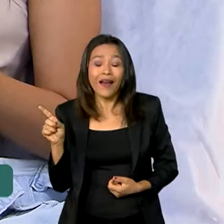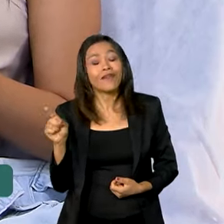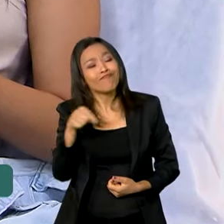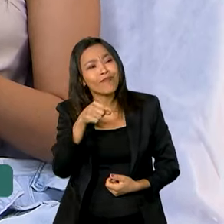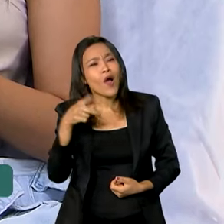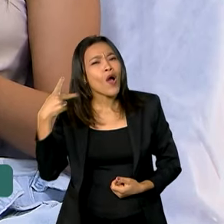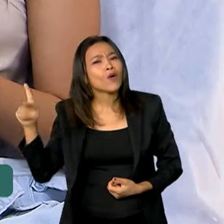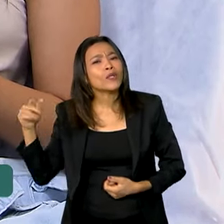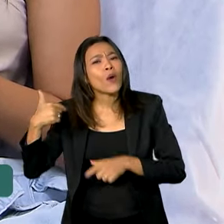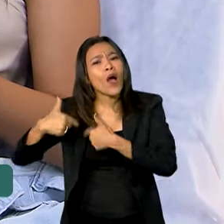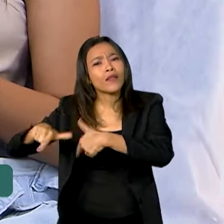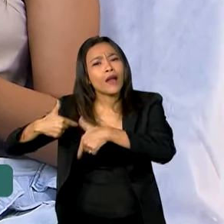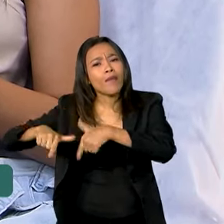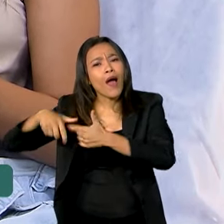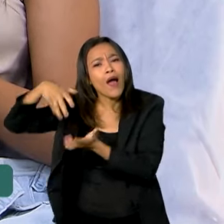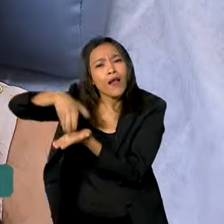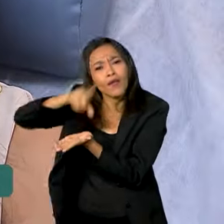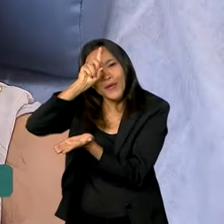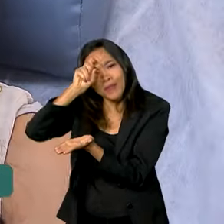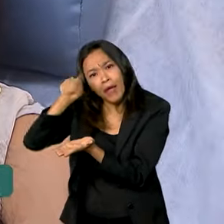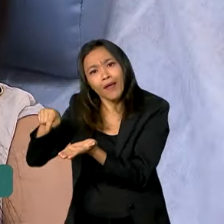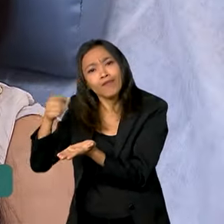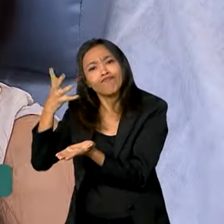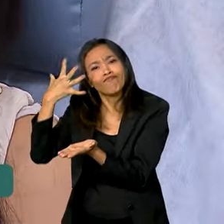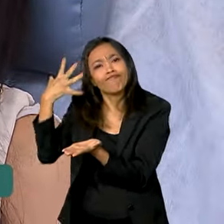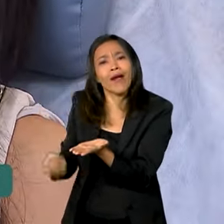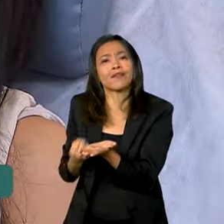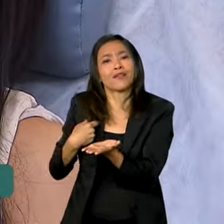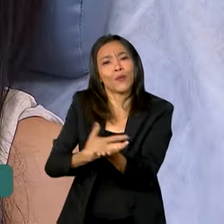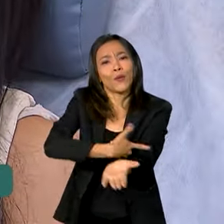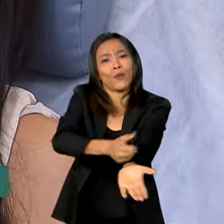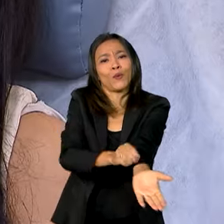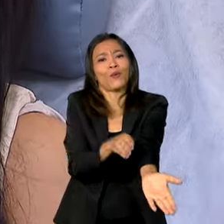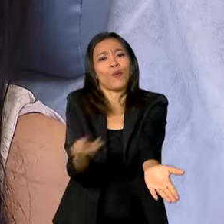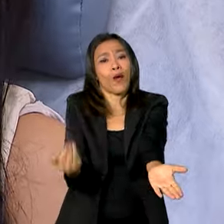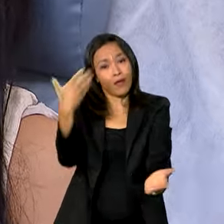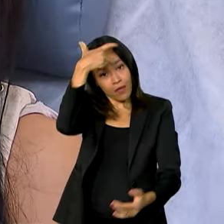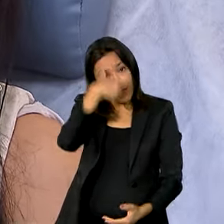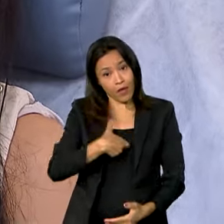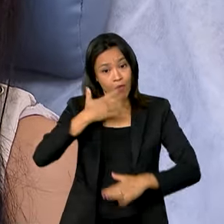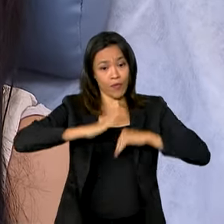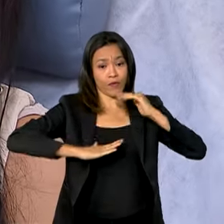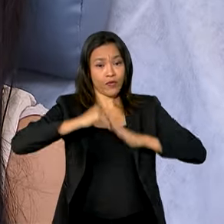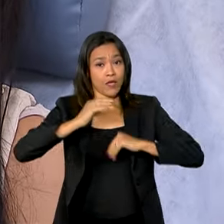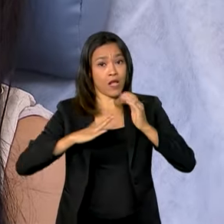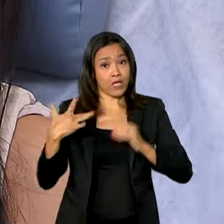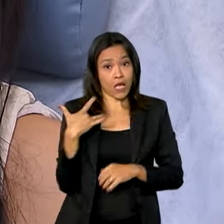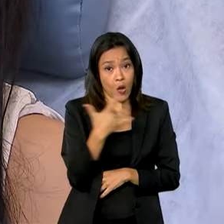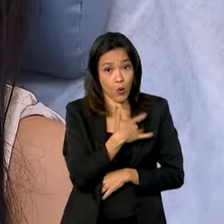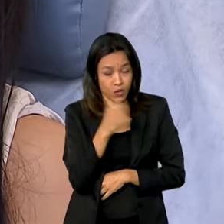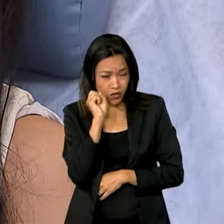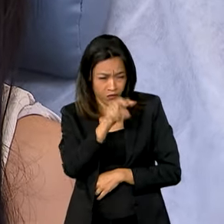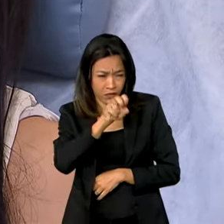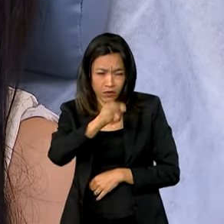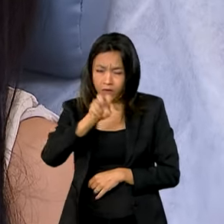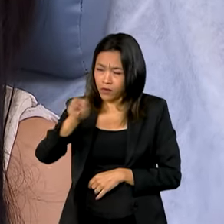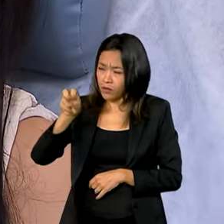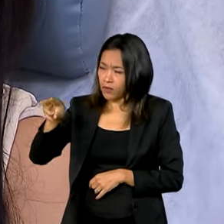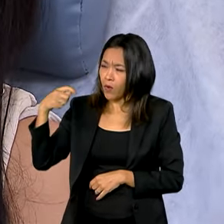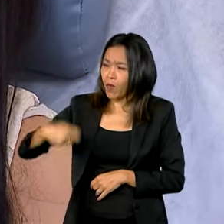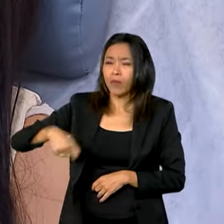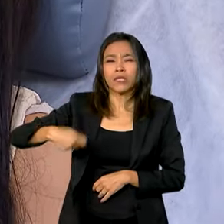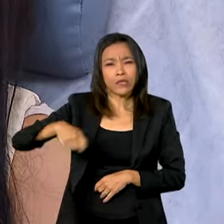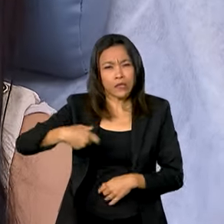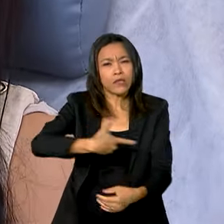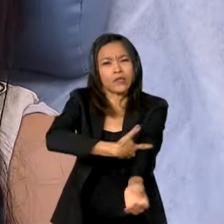do hospital onde trabalha, em Brasília. Como profissional da saúde, né, lá dentro a gente vê bastante como usa e como